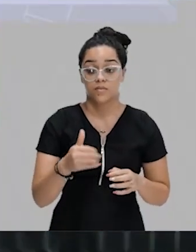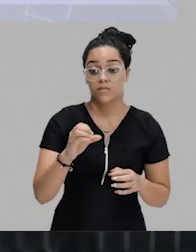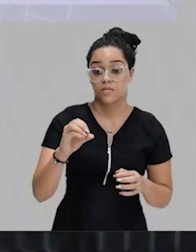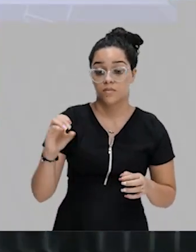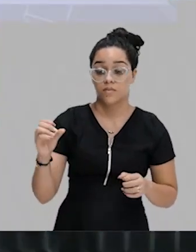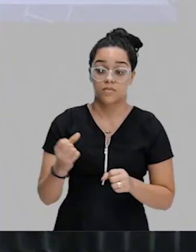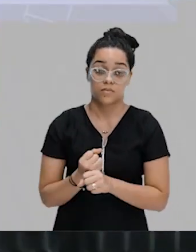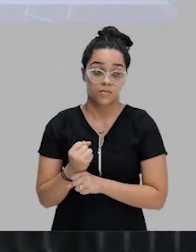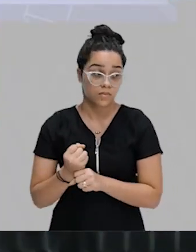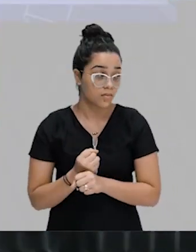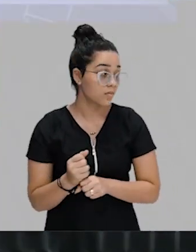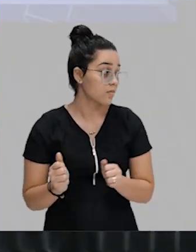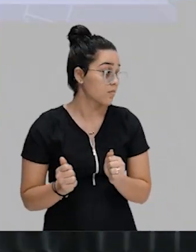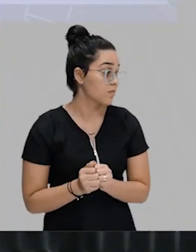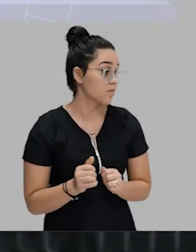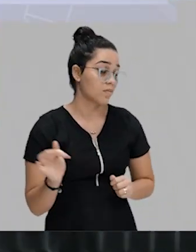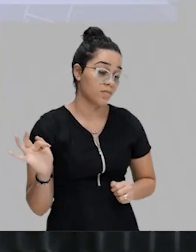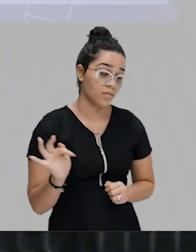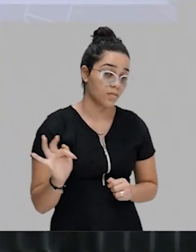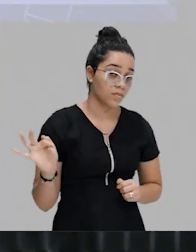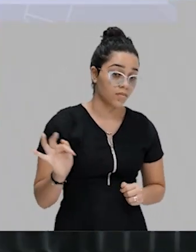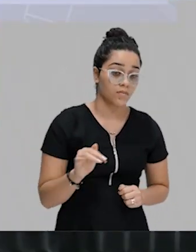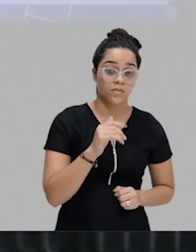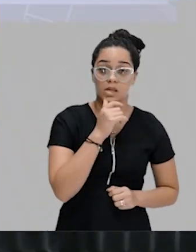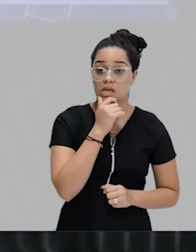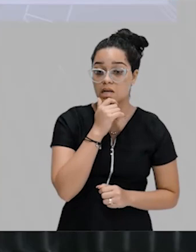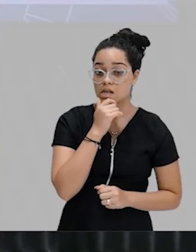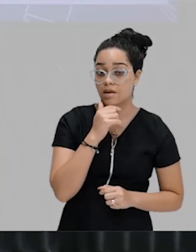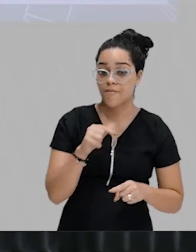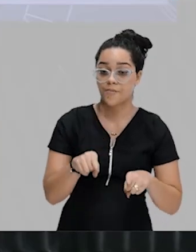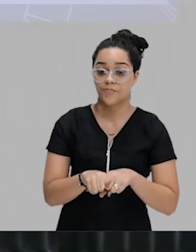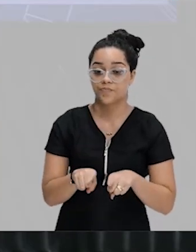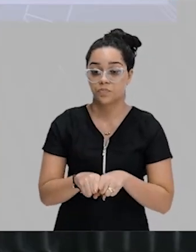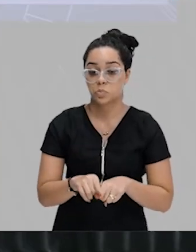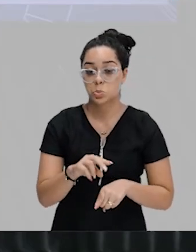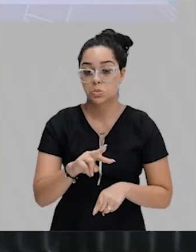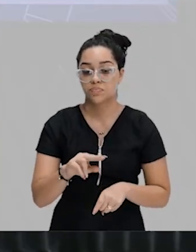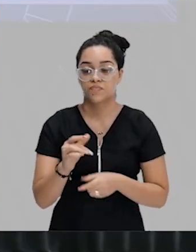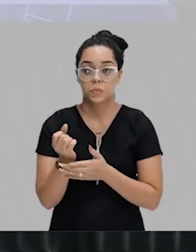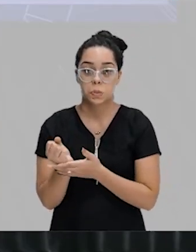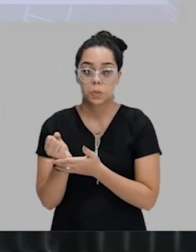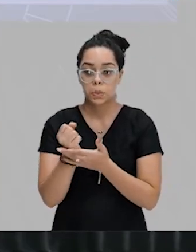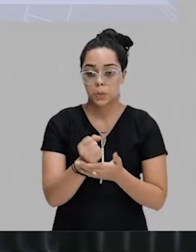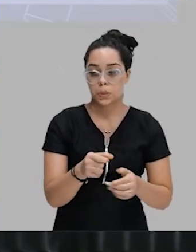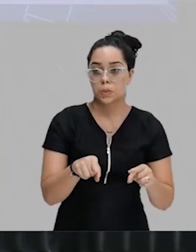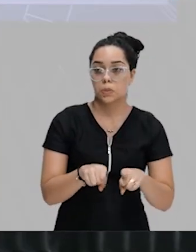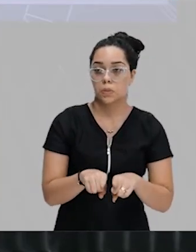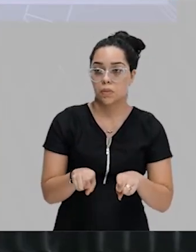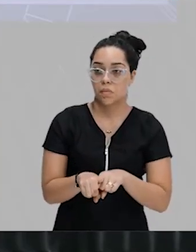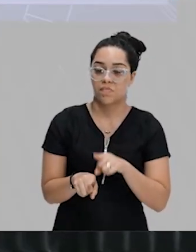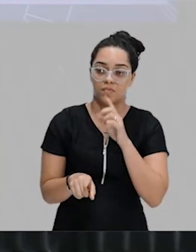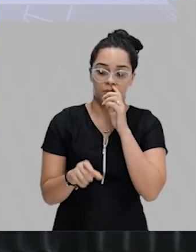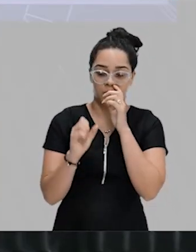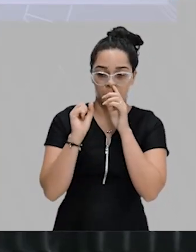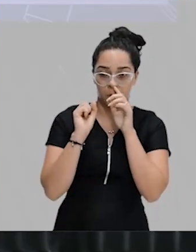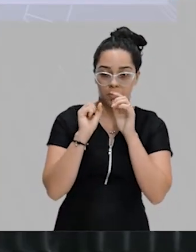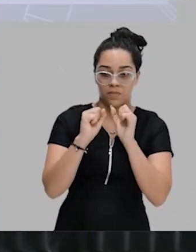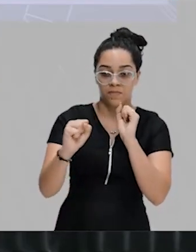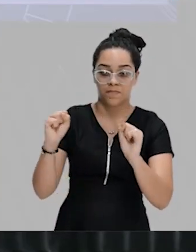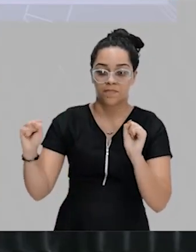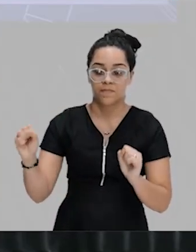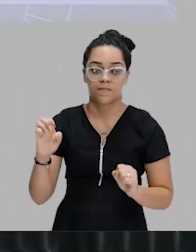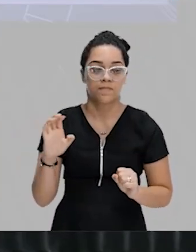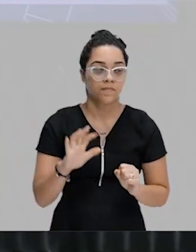setores da nobreza da França e da Inglaterra. Uma guerra que acaba contribuindo ainda mais para a mortandade na Europa.